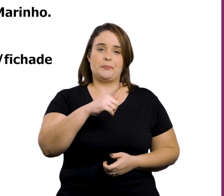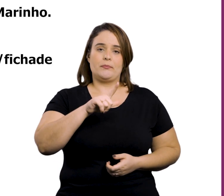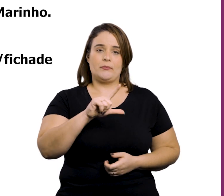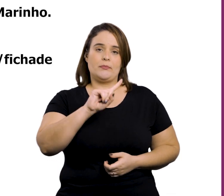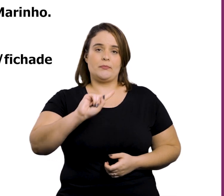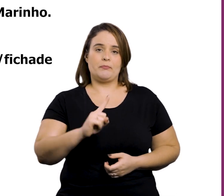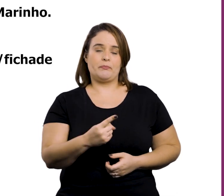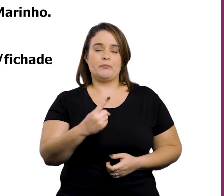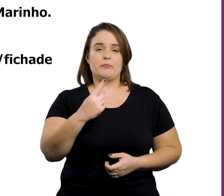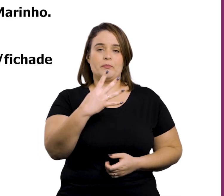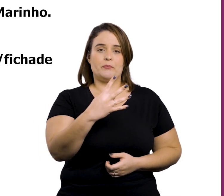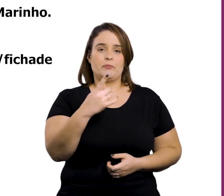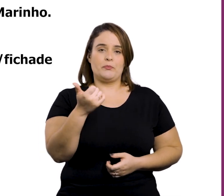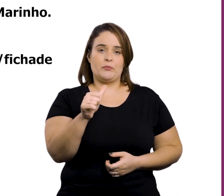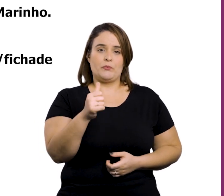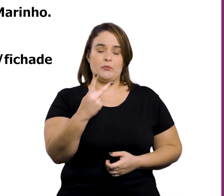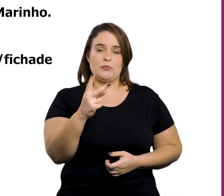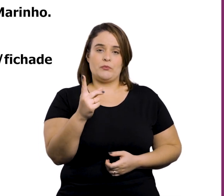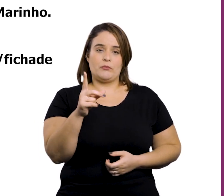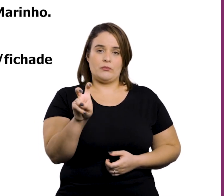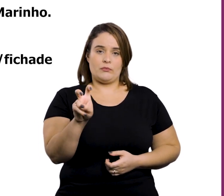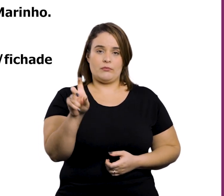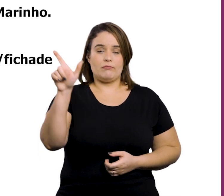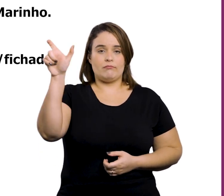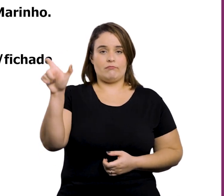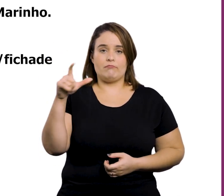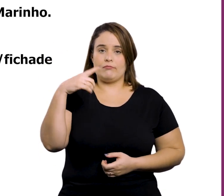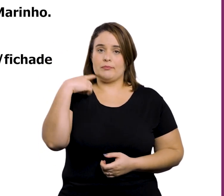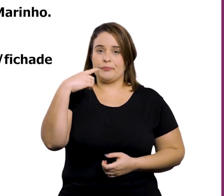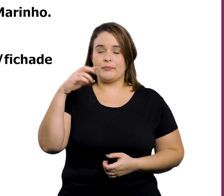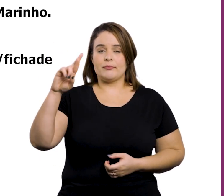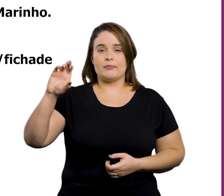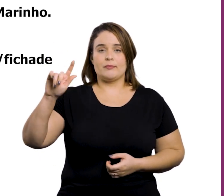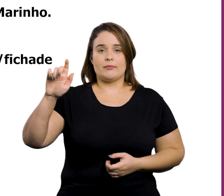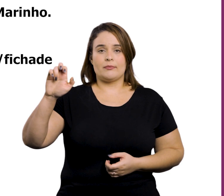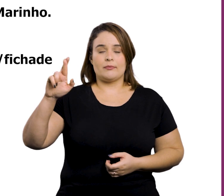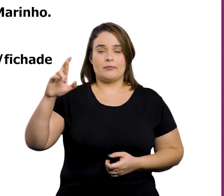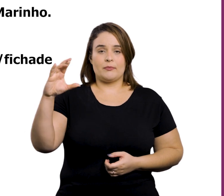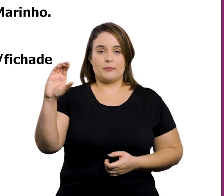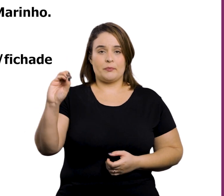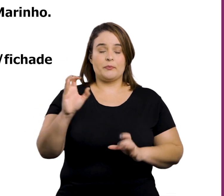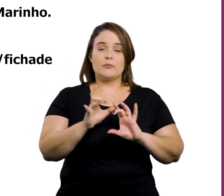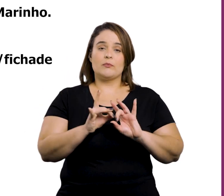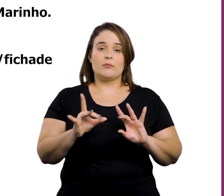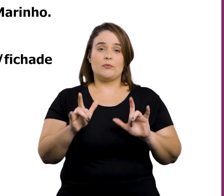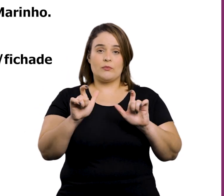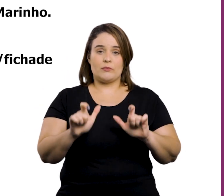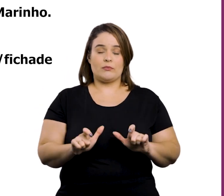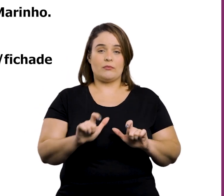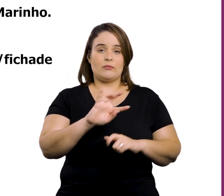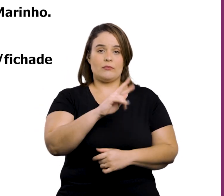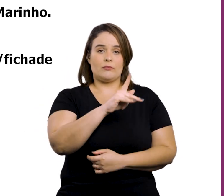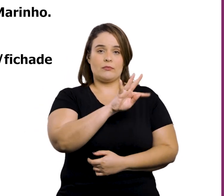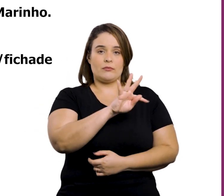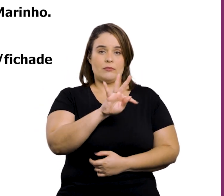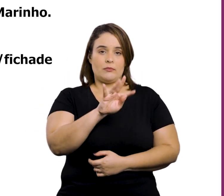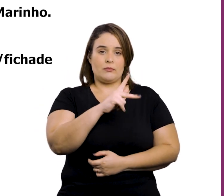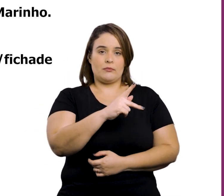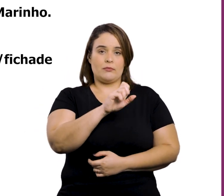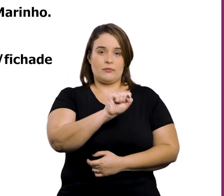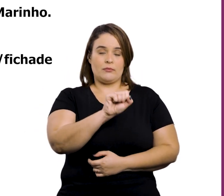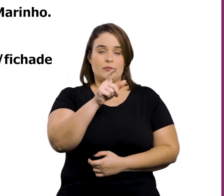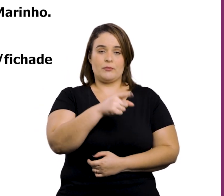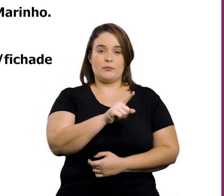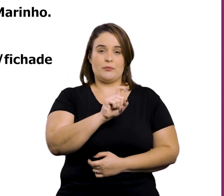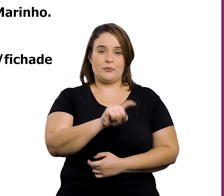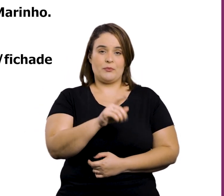PL 1411 de 2015, autoria do deputado Rogério Marinho, disponível em